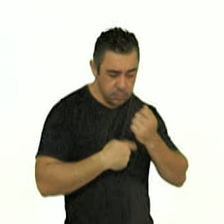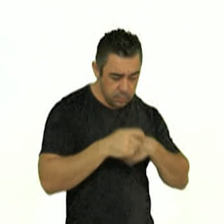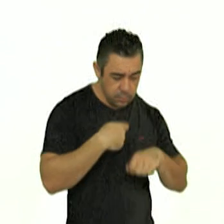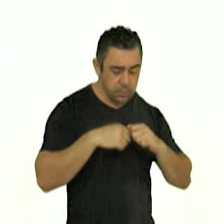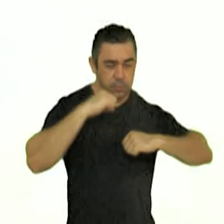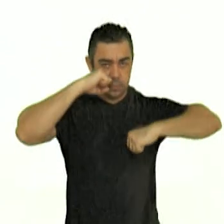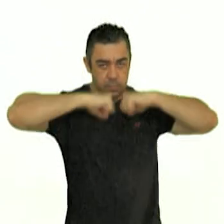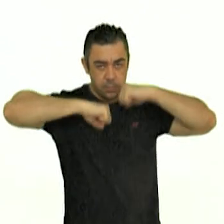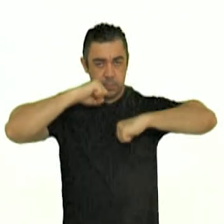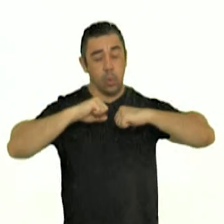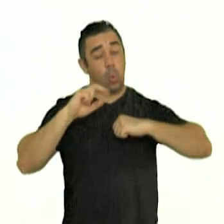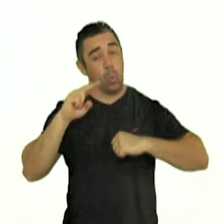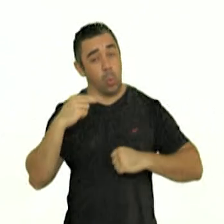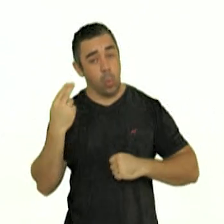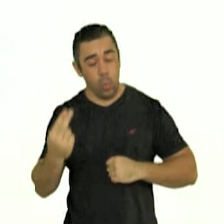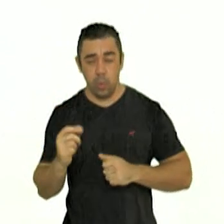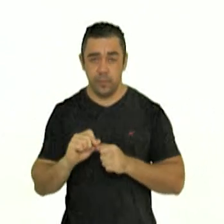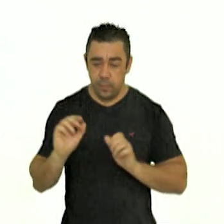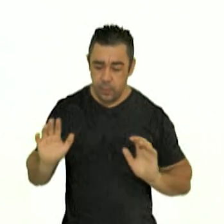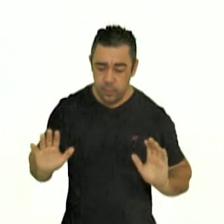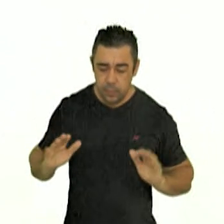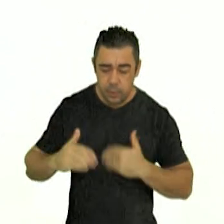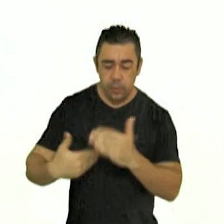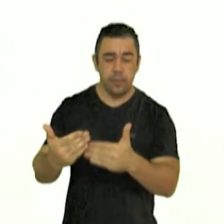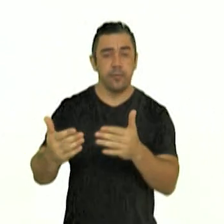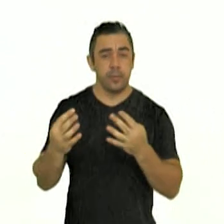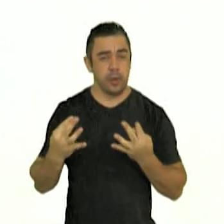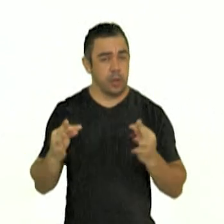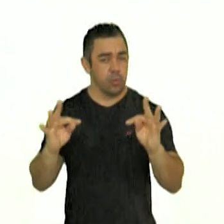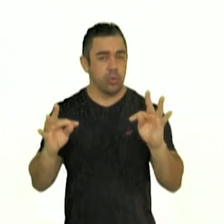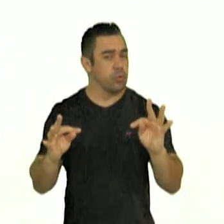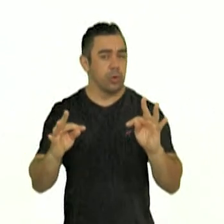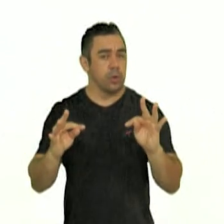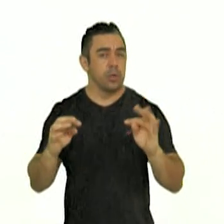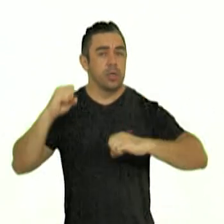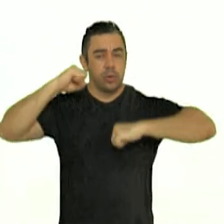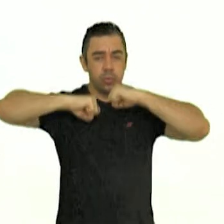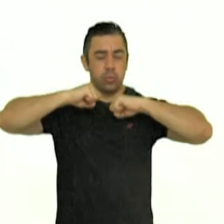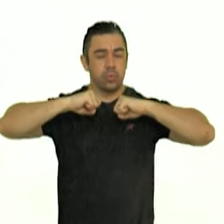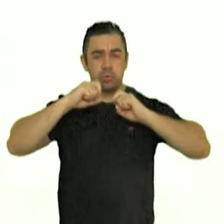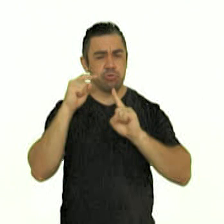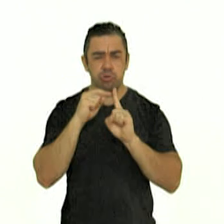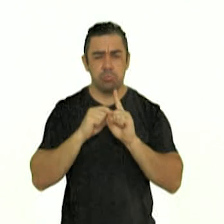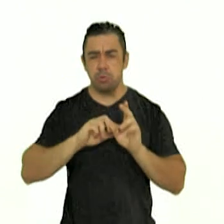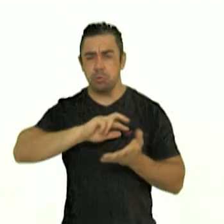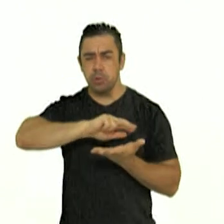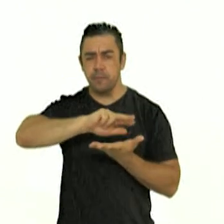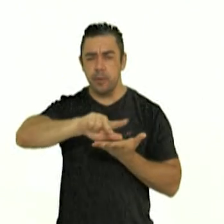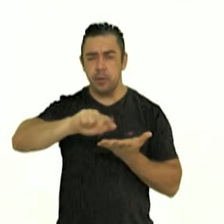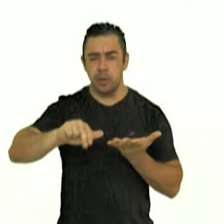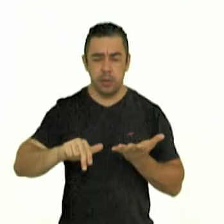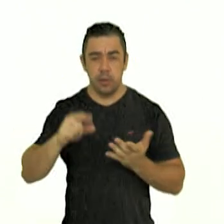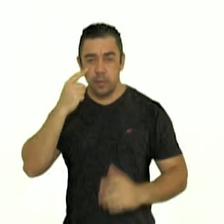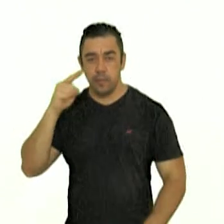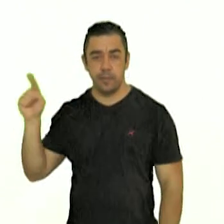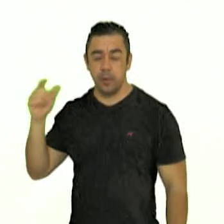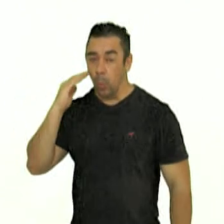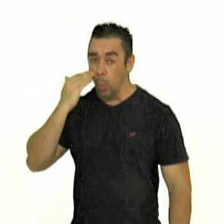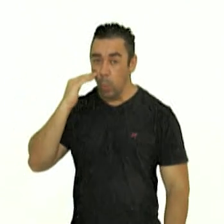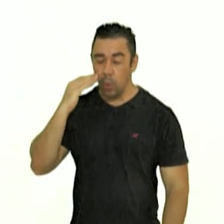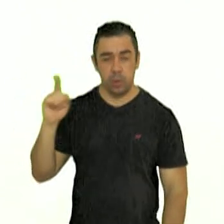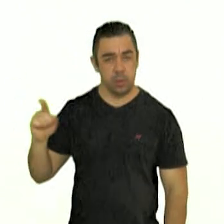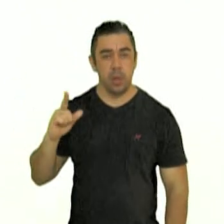ou de desenvolvimento tecnológico, indústrias de todo tipo, né? Nessa área mais rosa aqui, ó, isso são